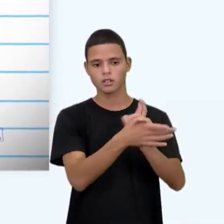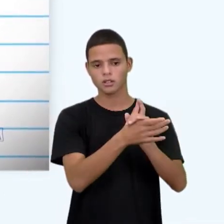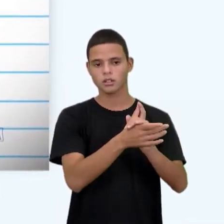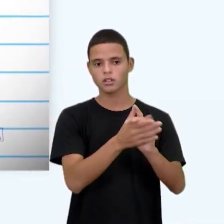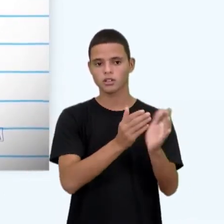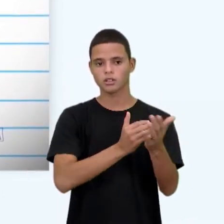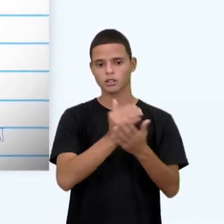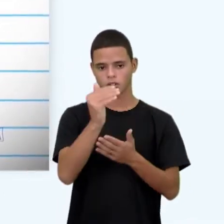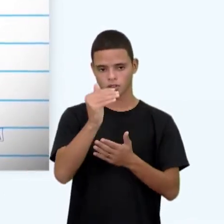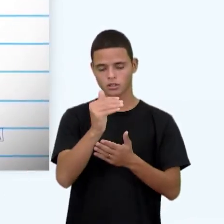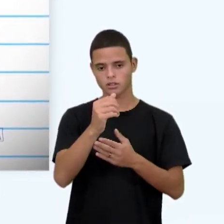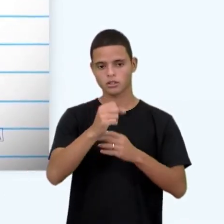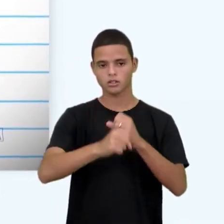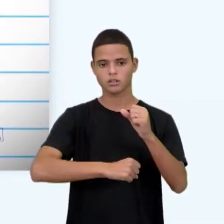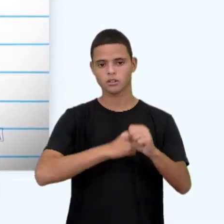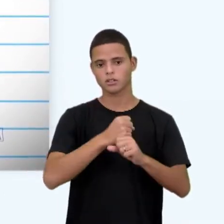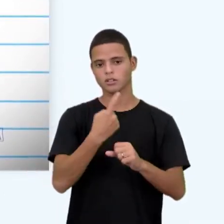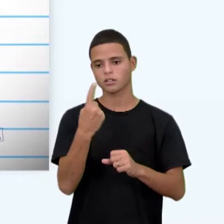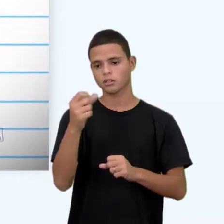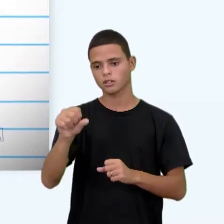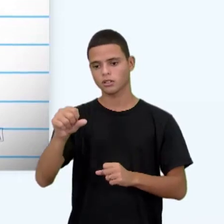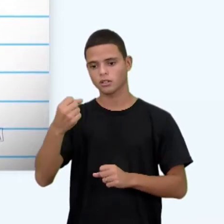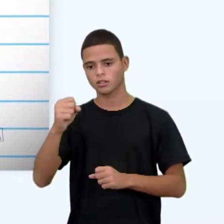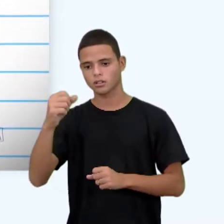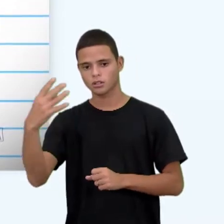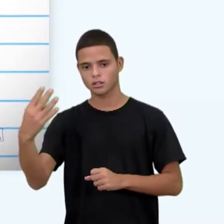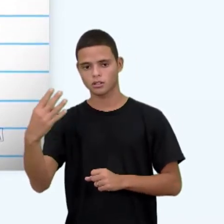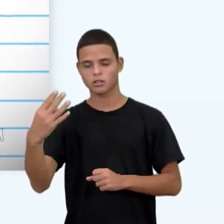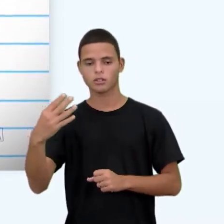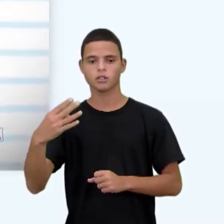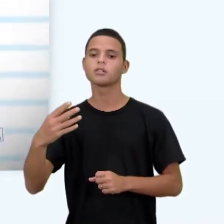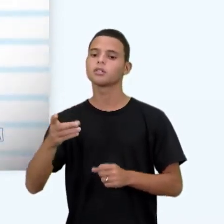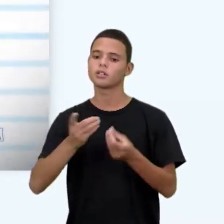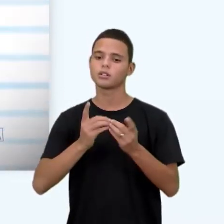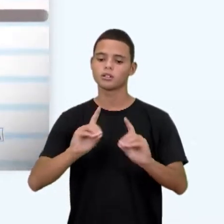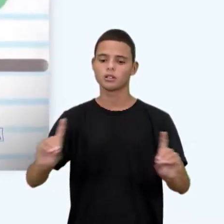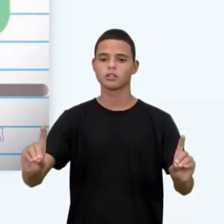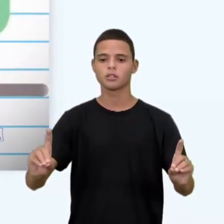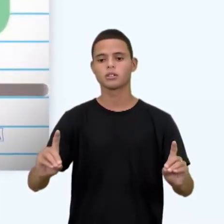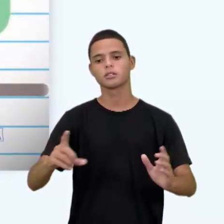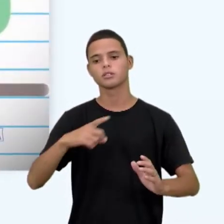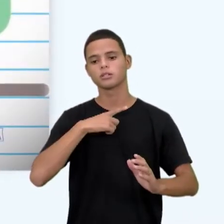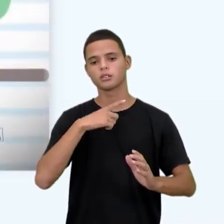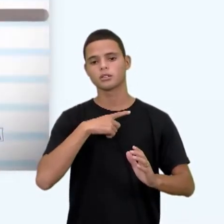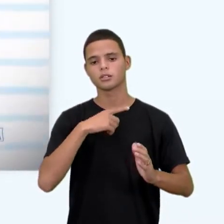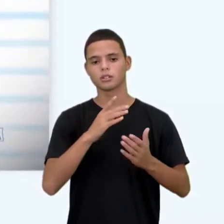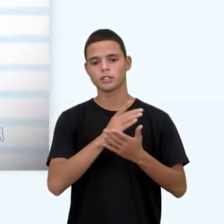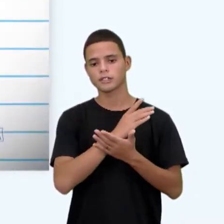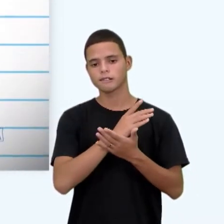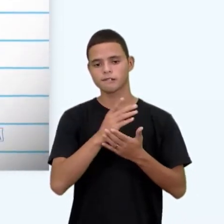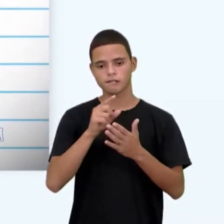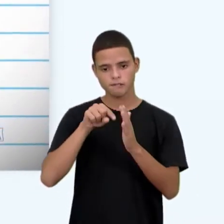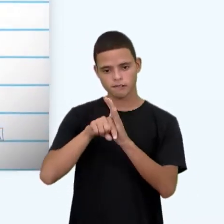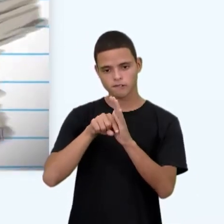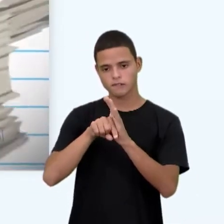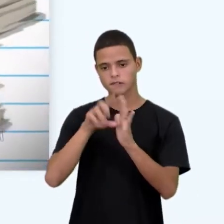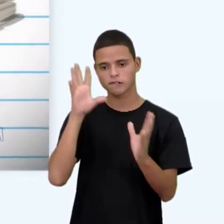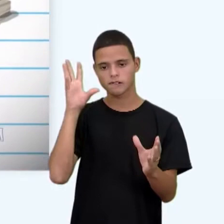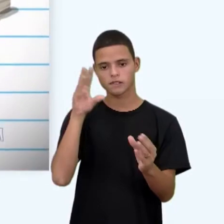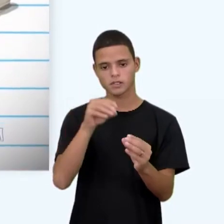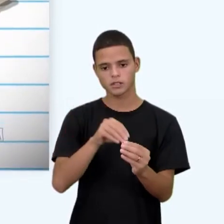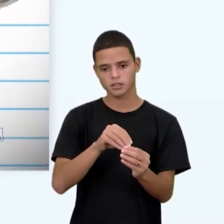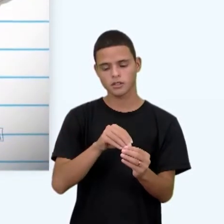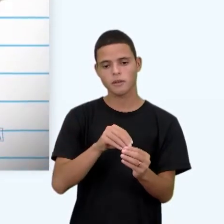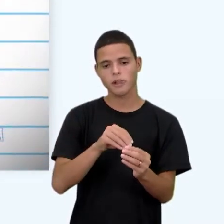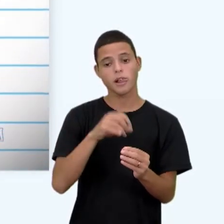de 1984 os levantamentos de divórcios. Coletamos as informações de registros nesses pontos e as compilamos,